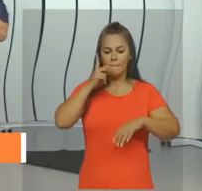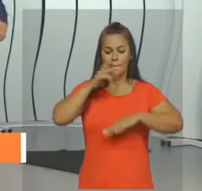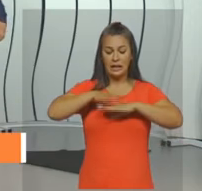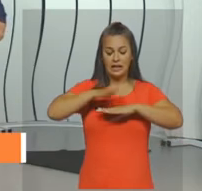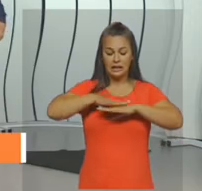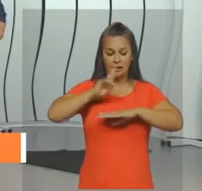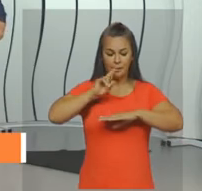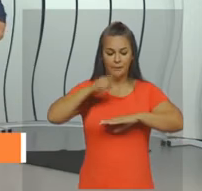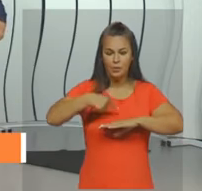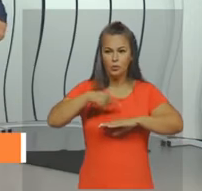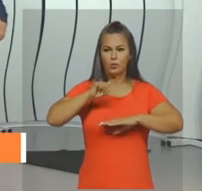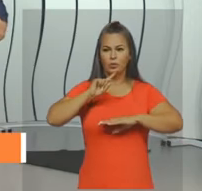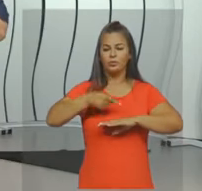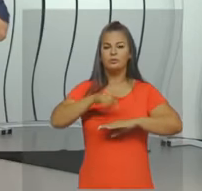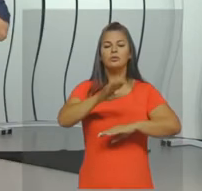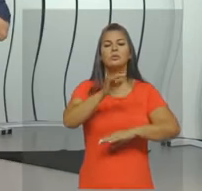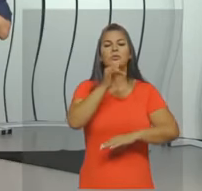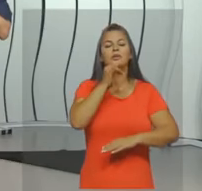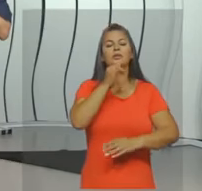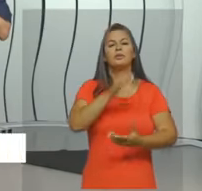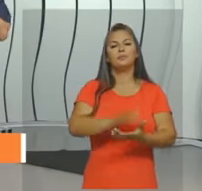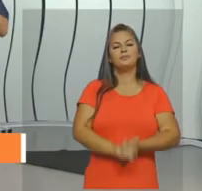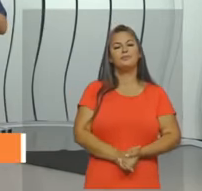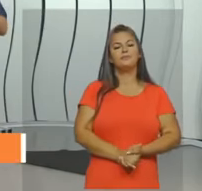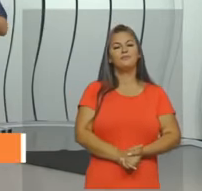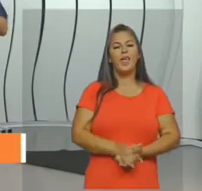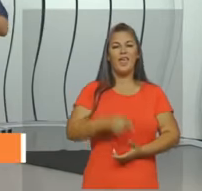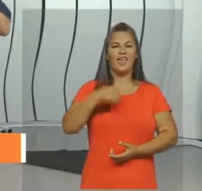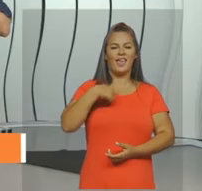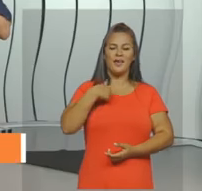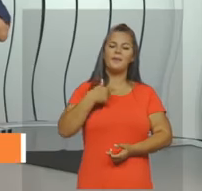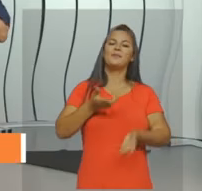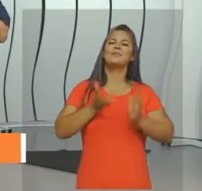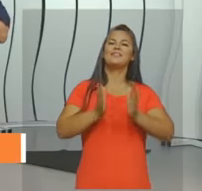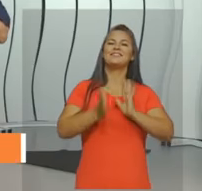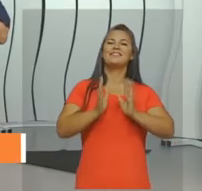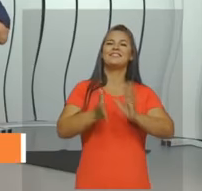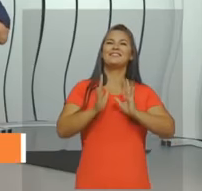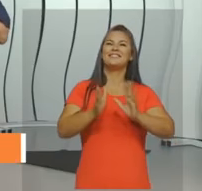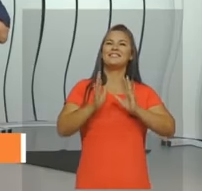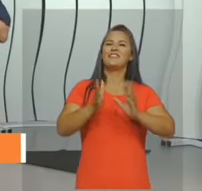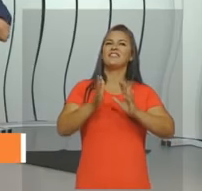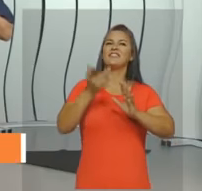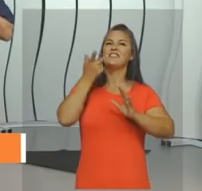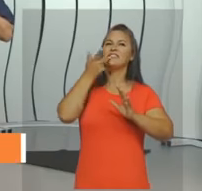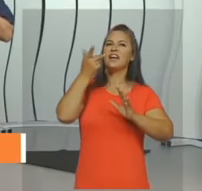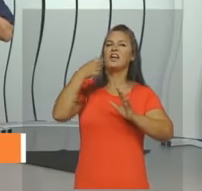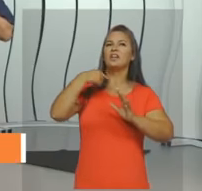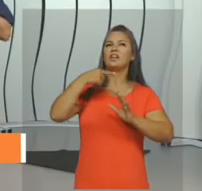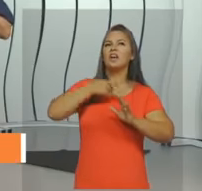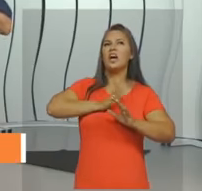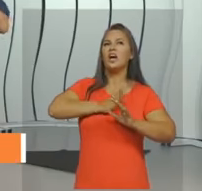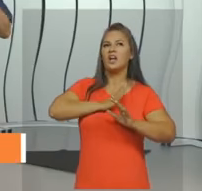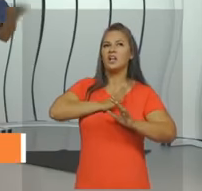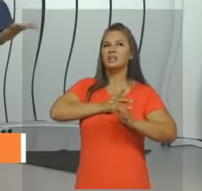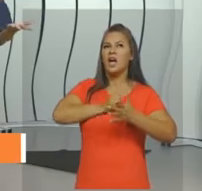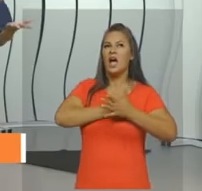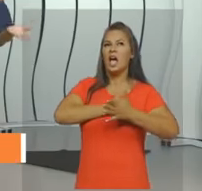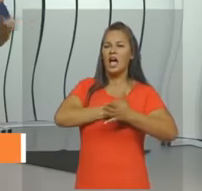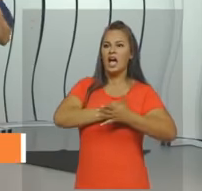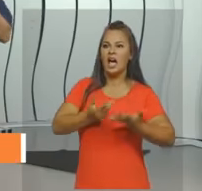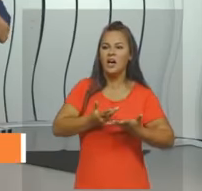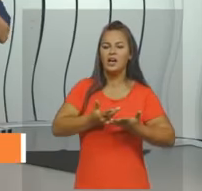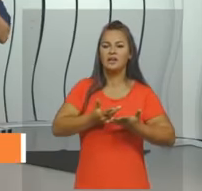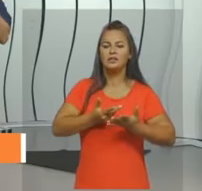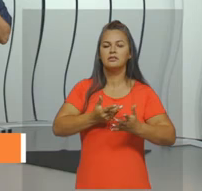nesse momento, dar aula para vocês e preocupar assim, tenho que bater meu coração. Já pensou? A gente não pode